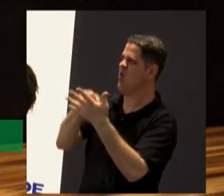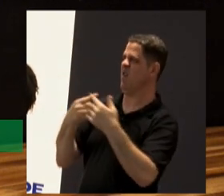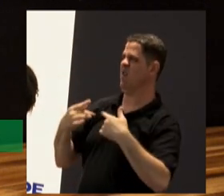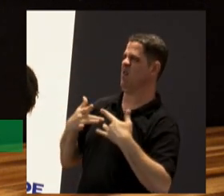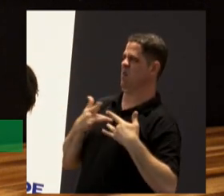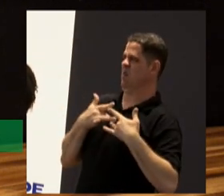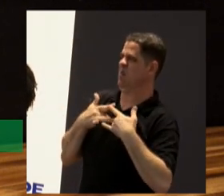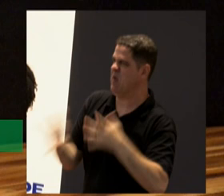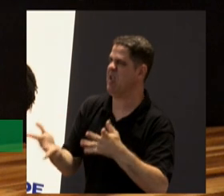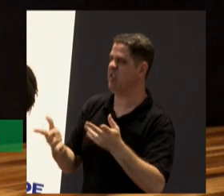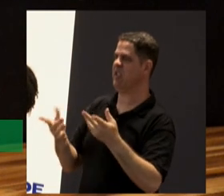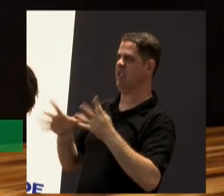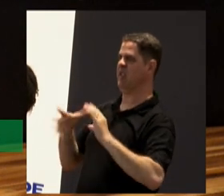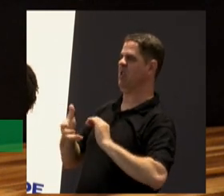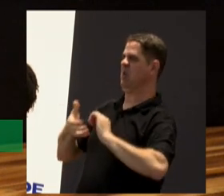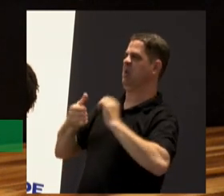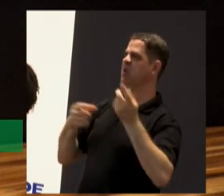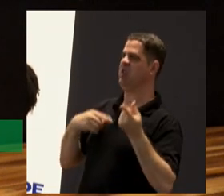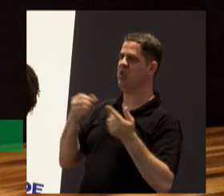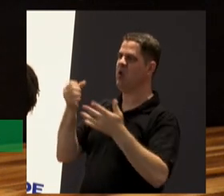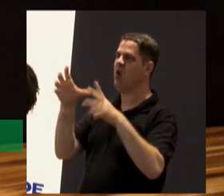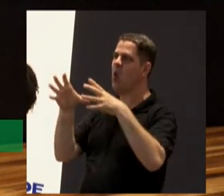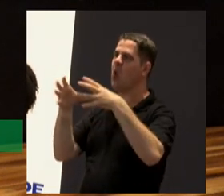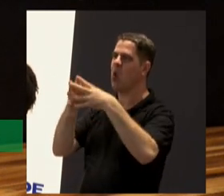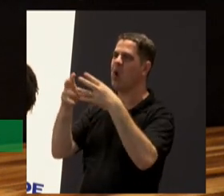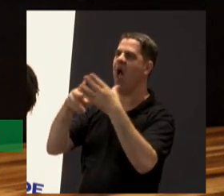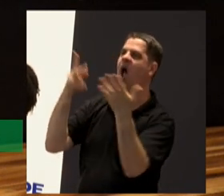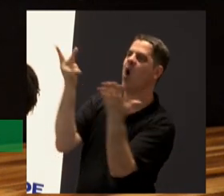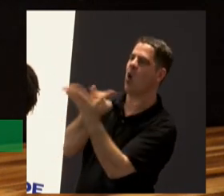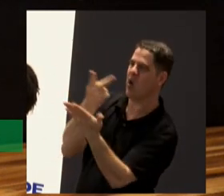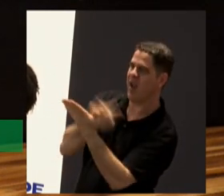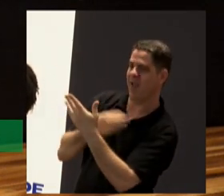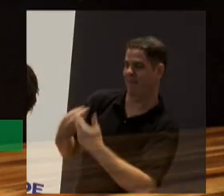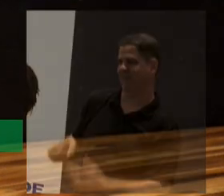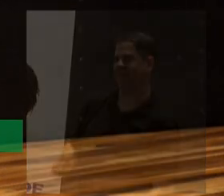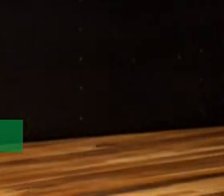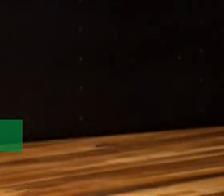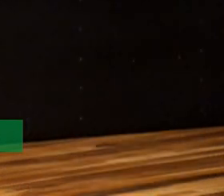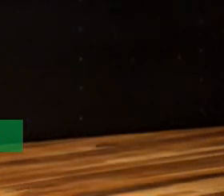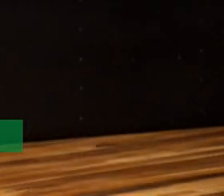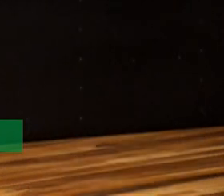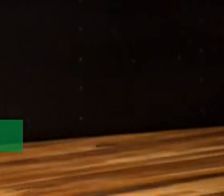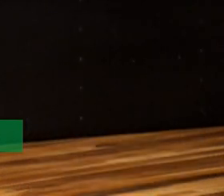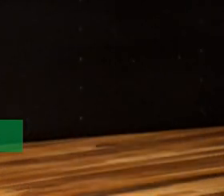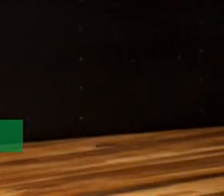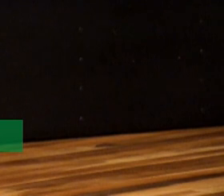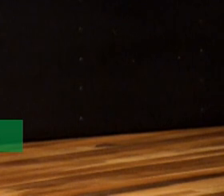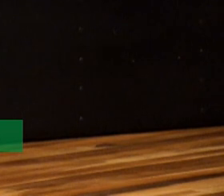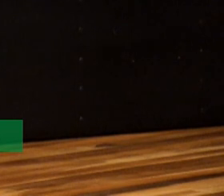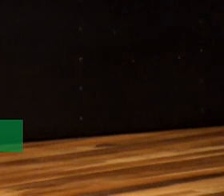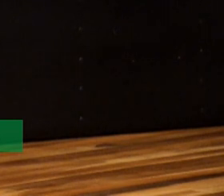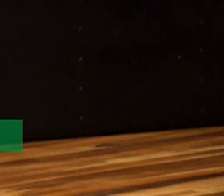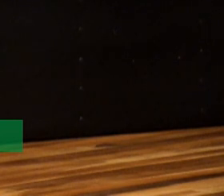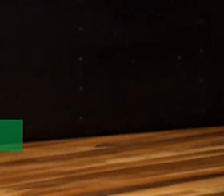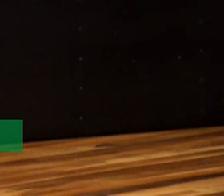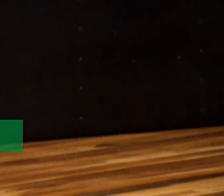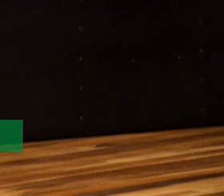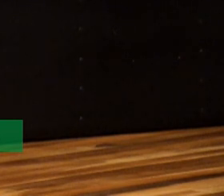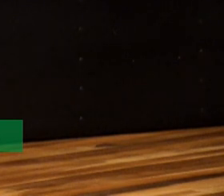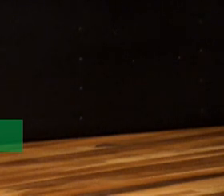de abertura de mãos de determinadas situações colocadas para as nossas vidas, e que ela envolve